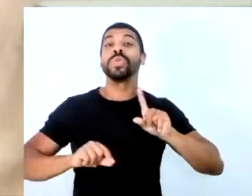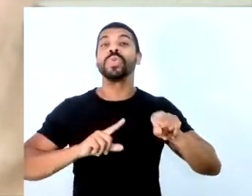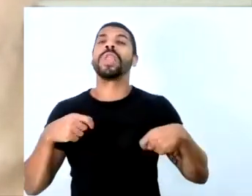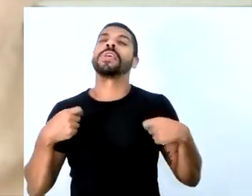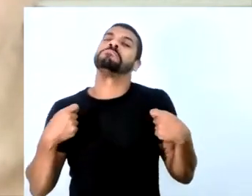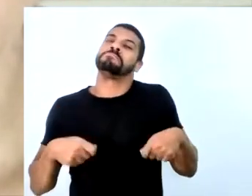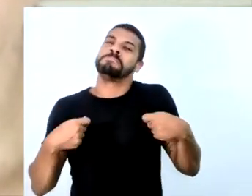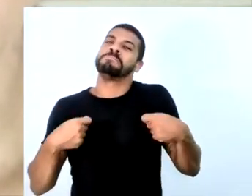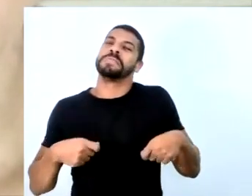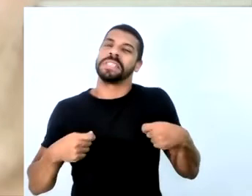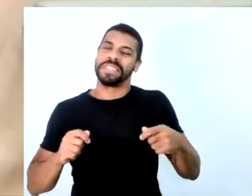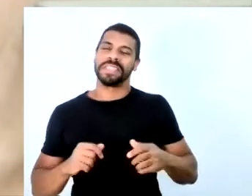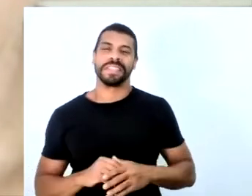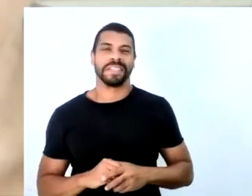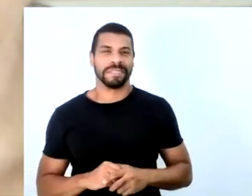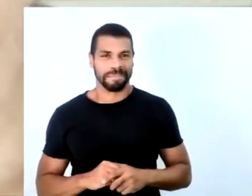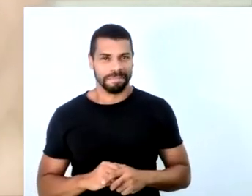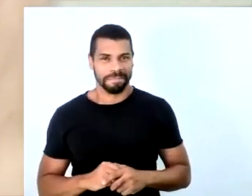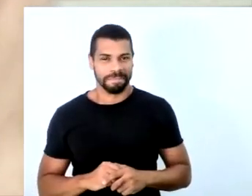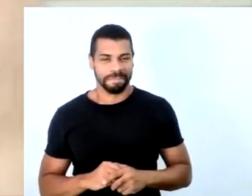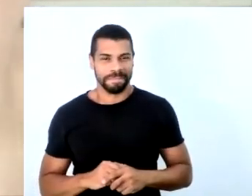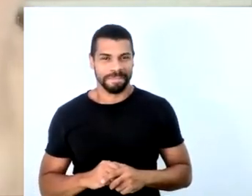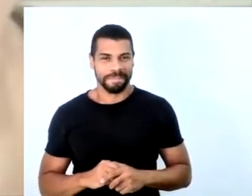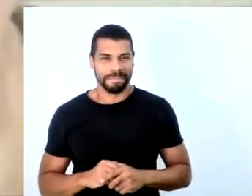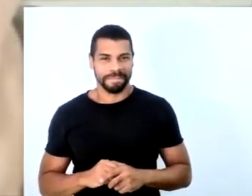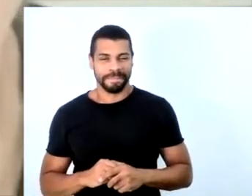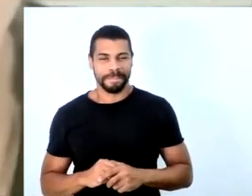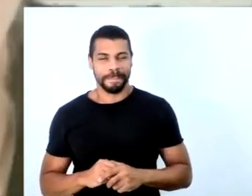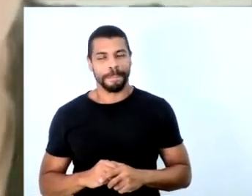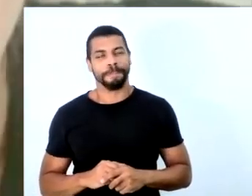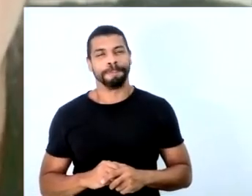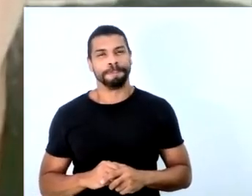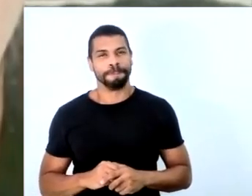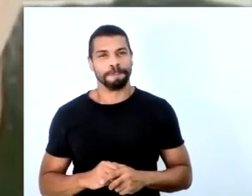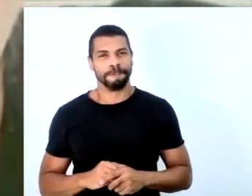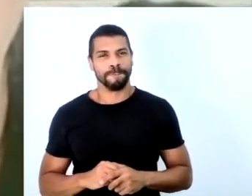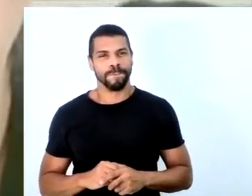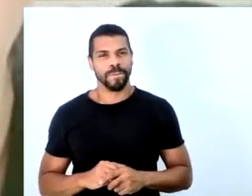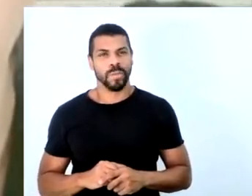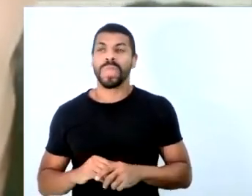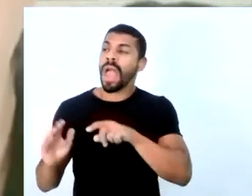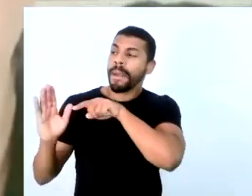que é o difícil, é você saber quais são as escolhas que aquele projeto precisa.